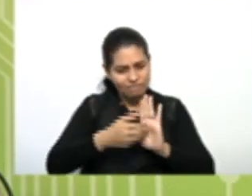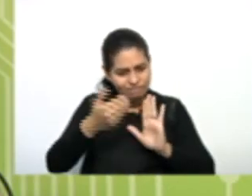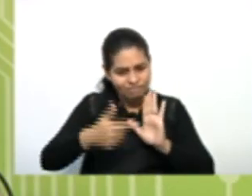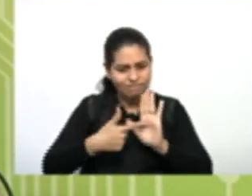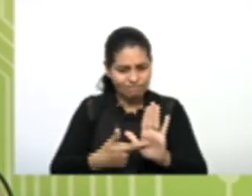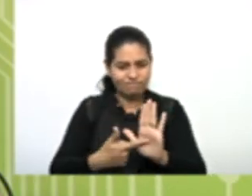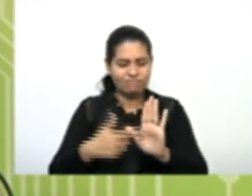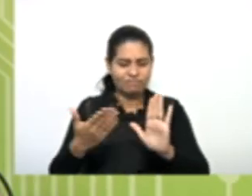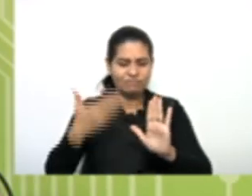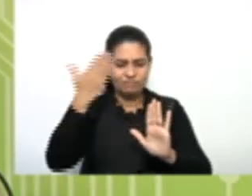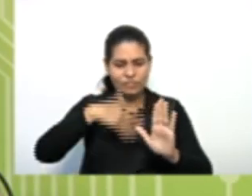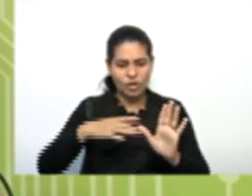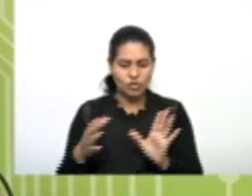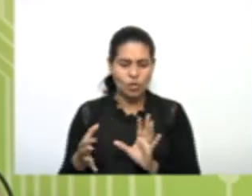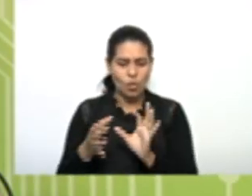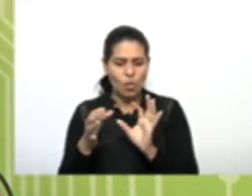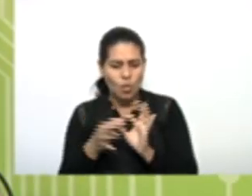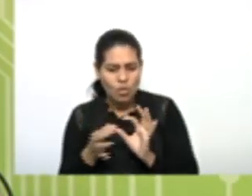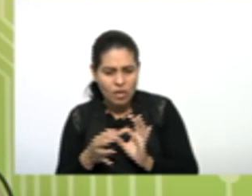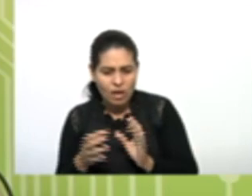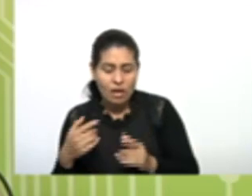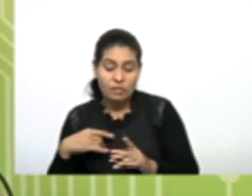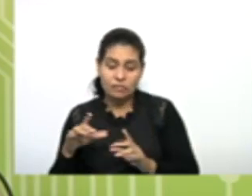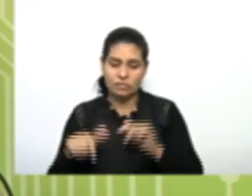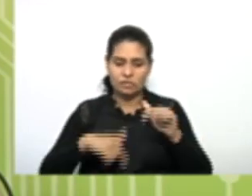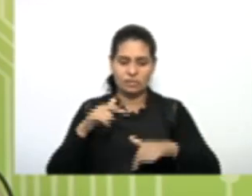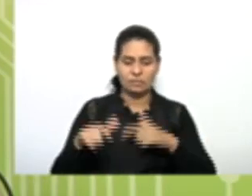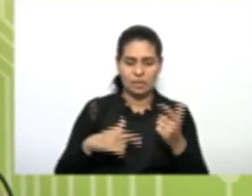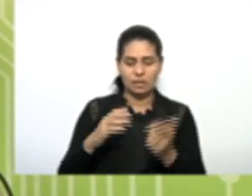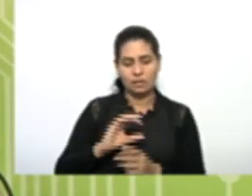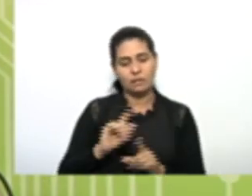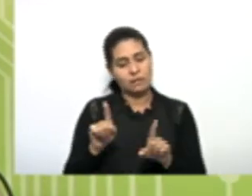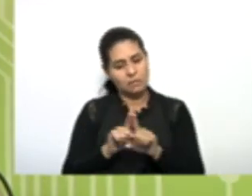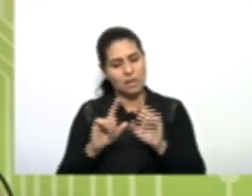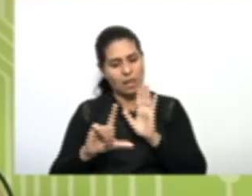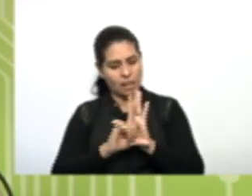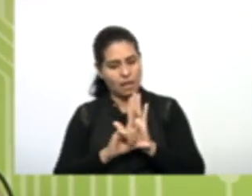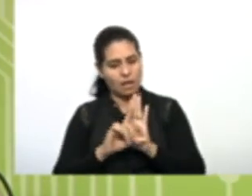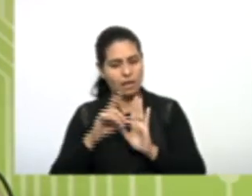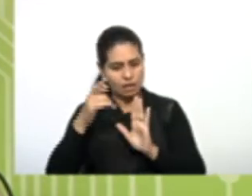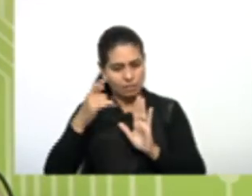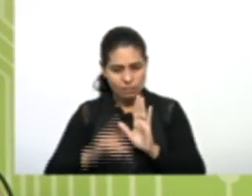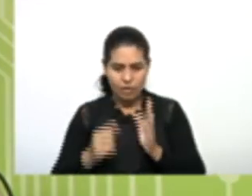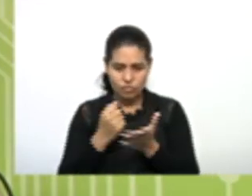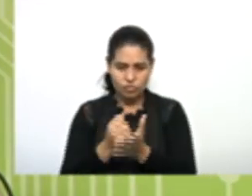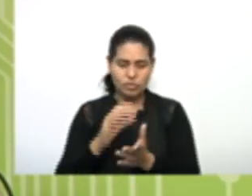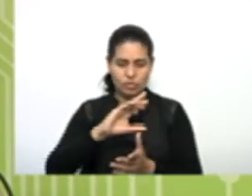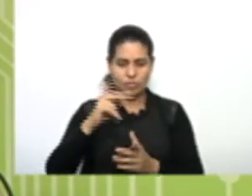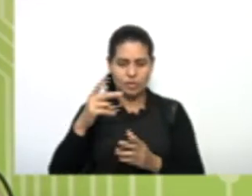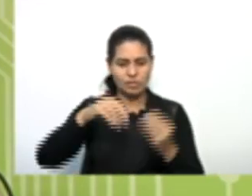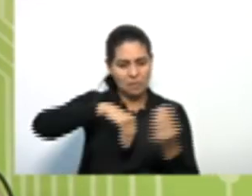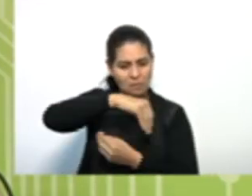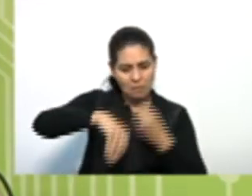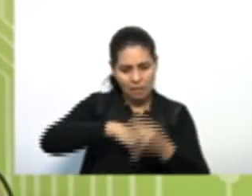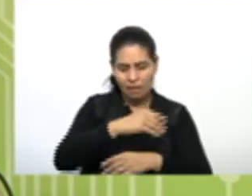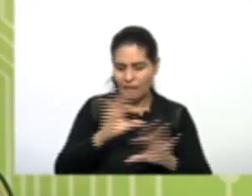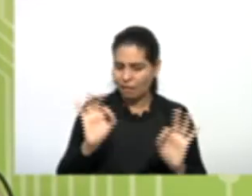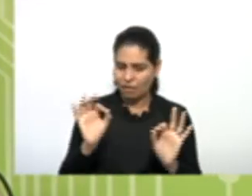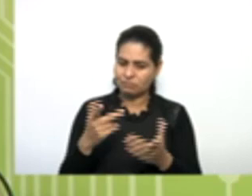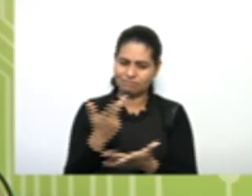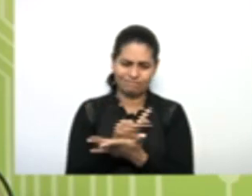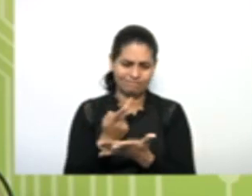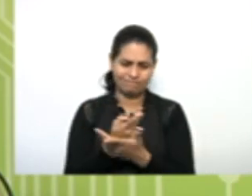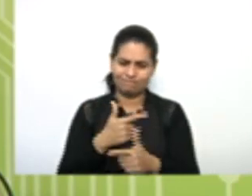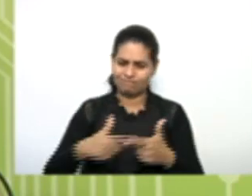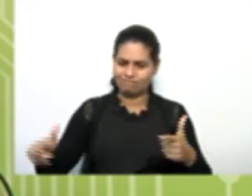os vínculos, né? O vínculo de trabalho, ou também as leis que protegem a cooperativa. Ninguém quer misturar essas situações, ninguém quer ser